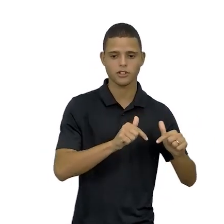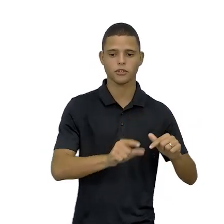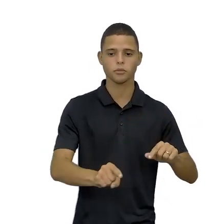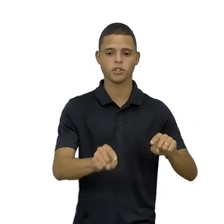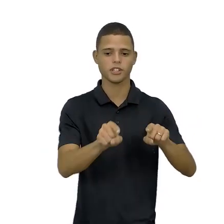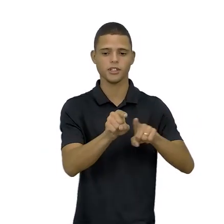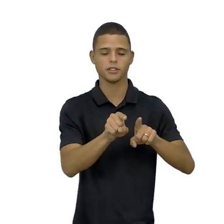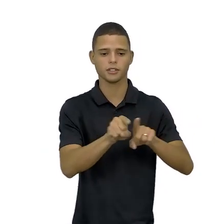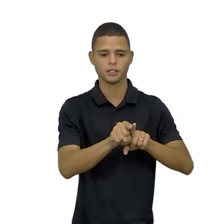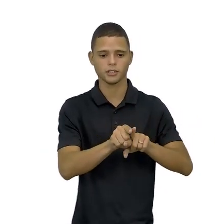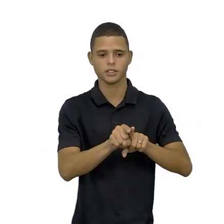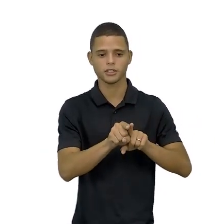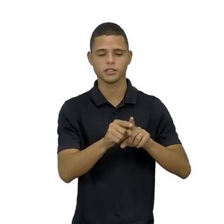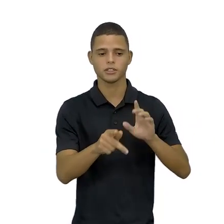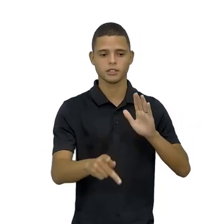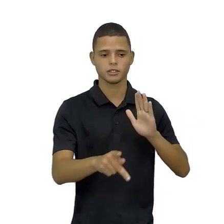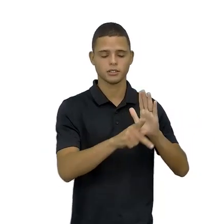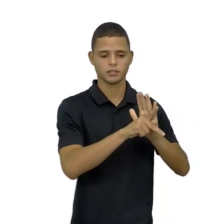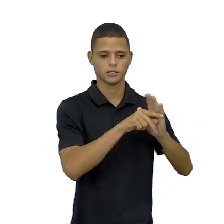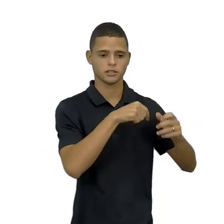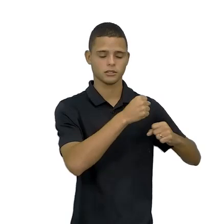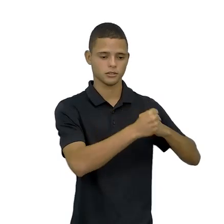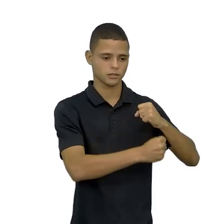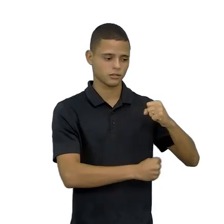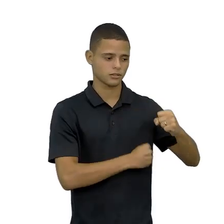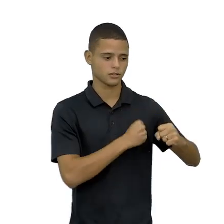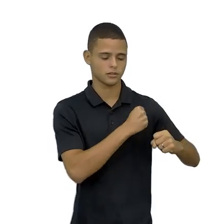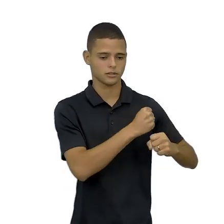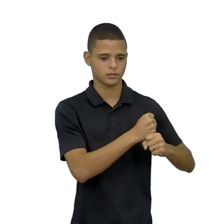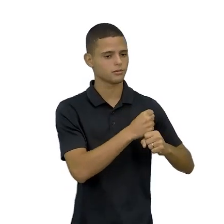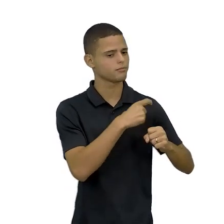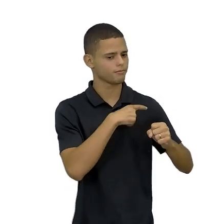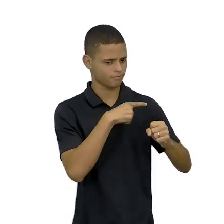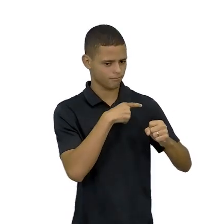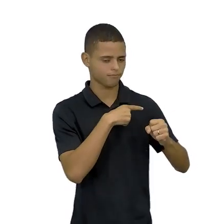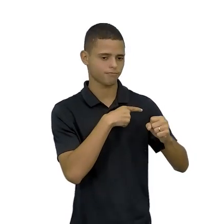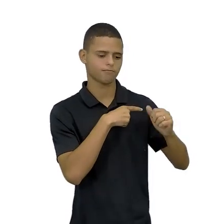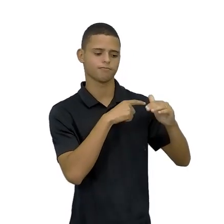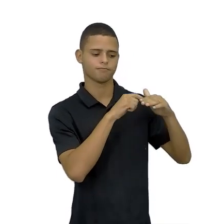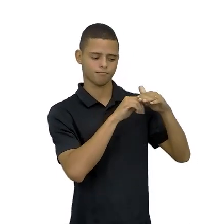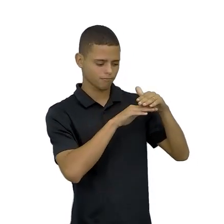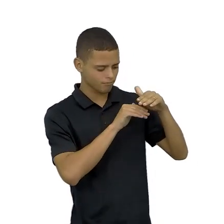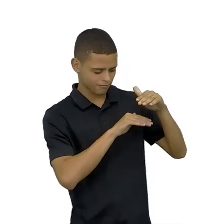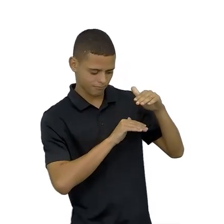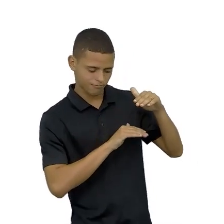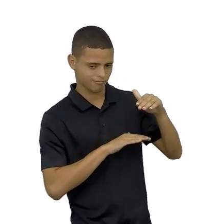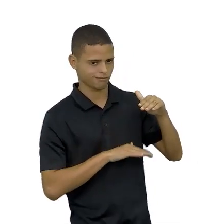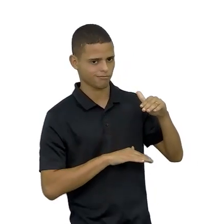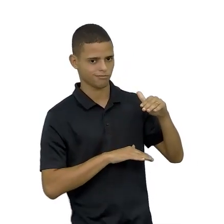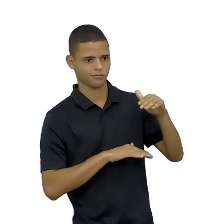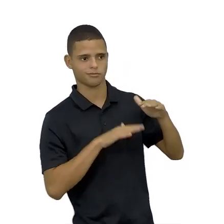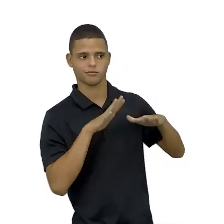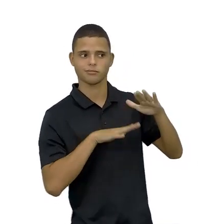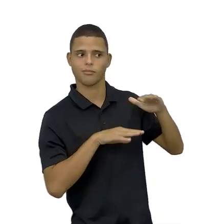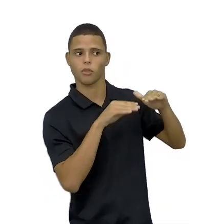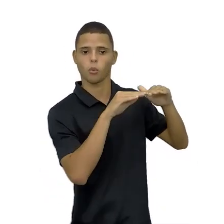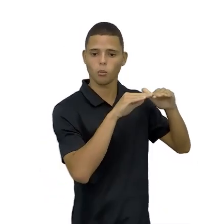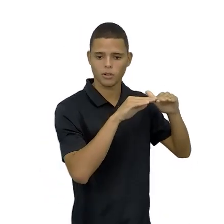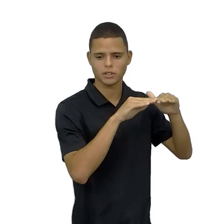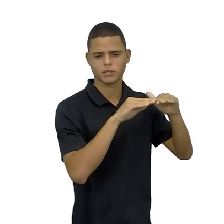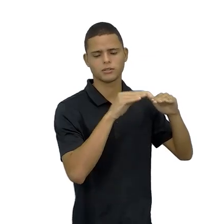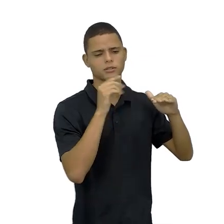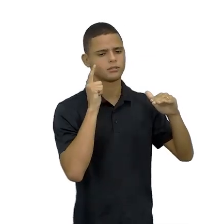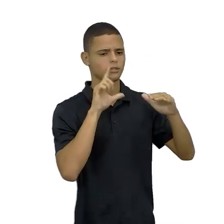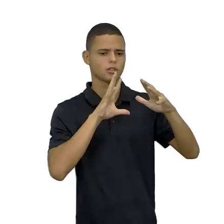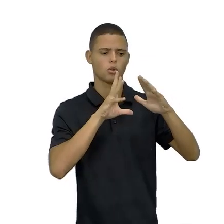estrutura narrativa tem muitas nuances, tem muitas camadas, e não vai ser em uma que ele vai, em um ano, né, que ele